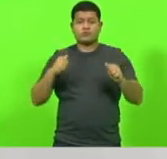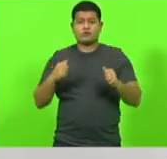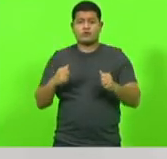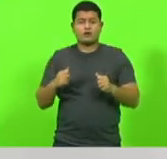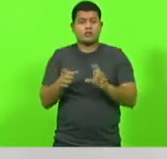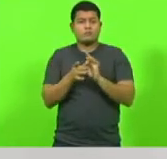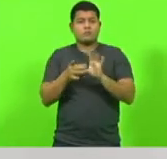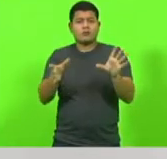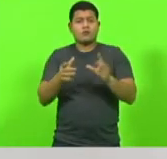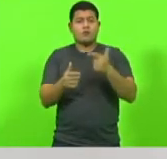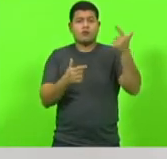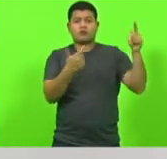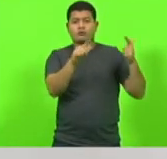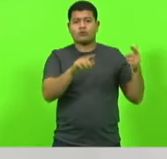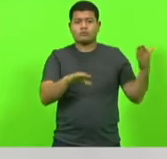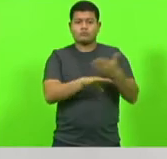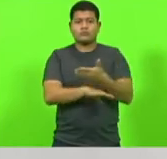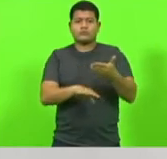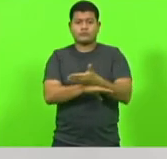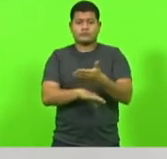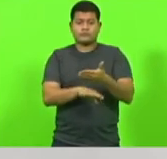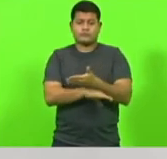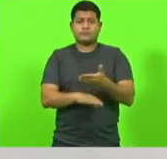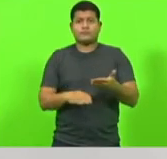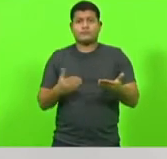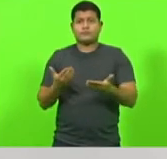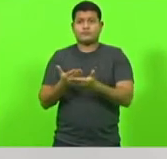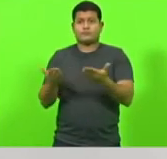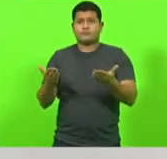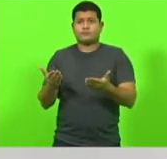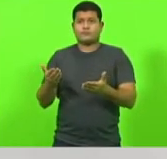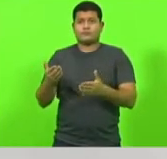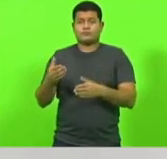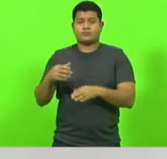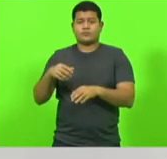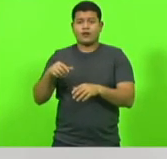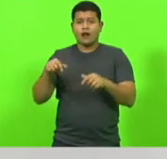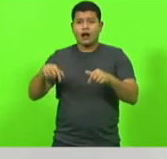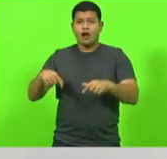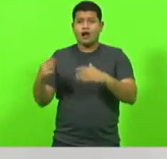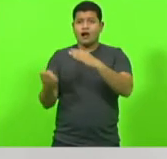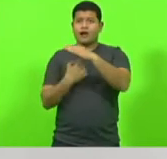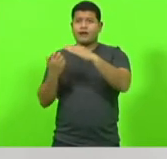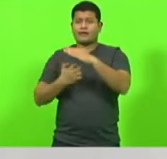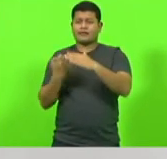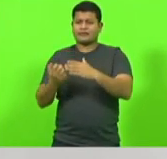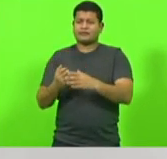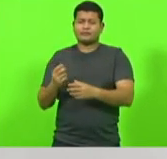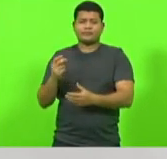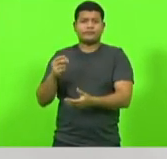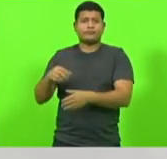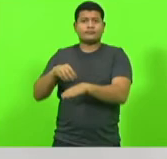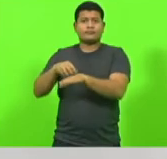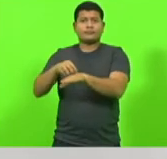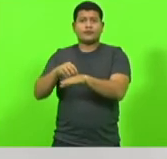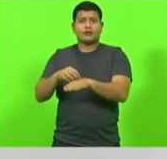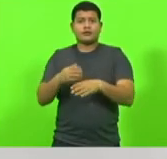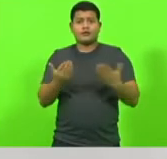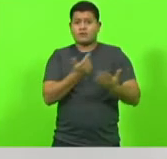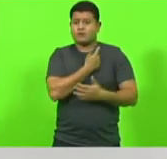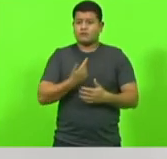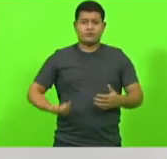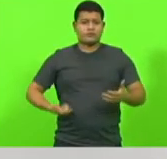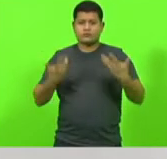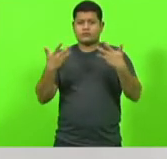As mesmas empresas que dominam o transporte de passageiros no nosso Estado há tanto tempo. O Estado se recusou, mesmo com